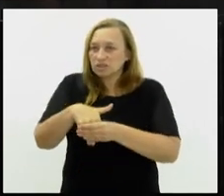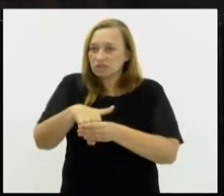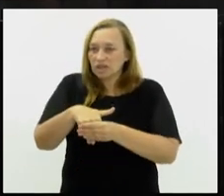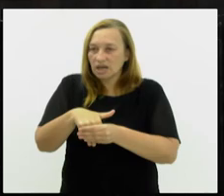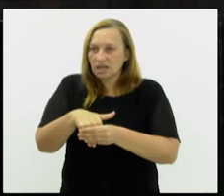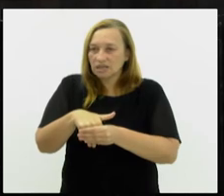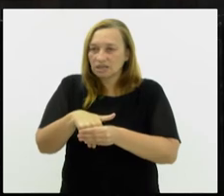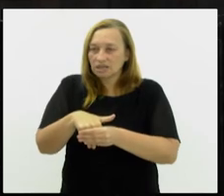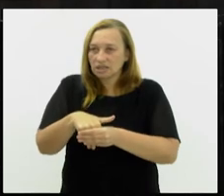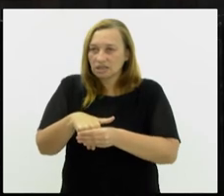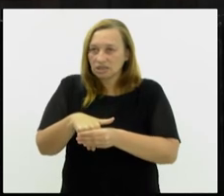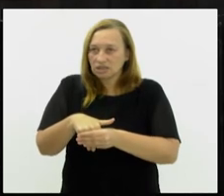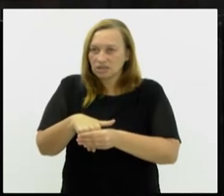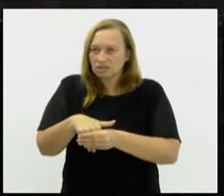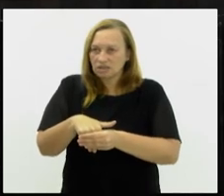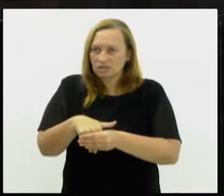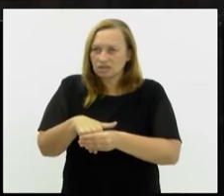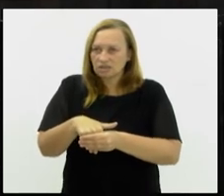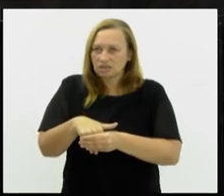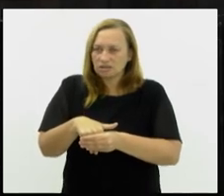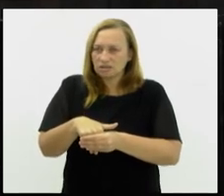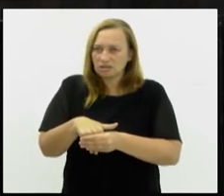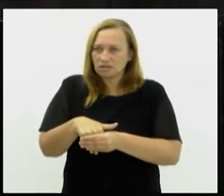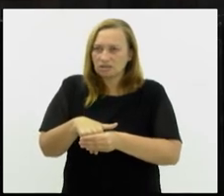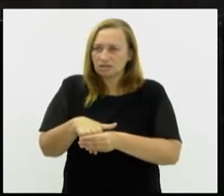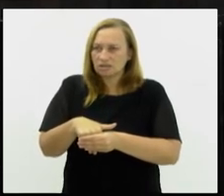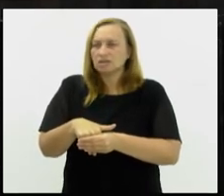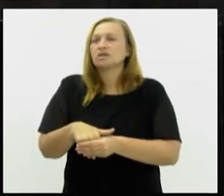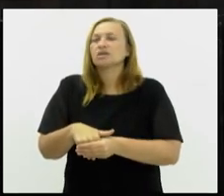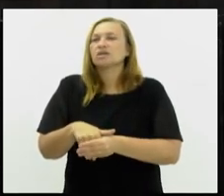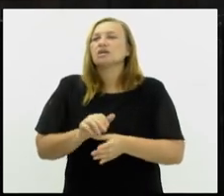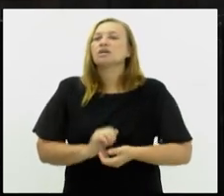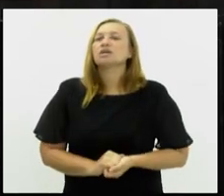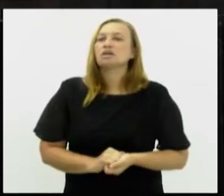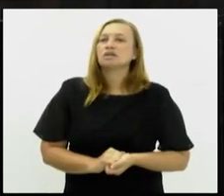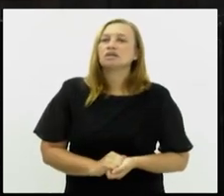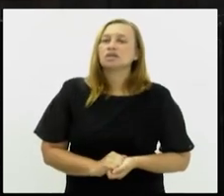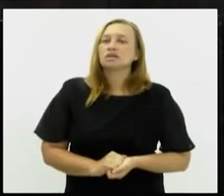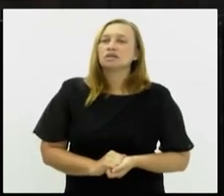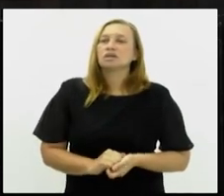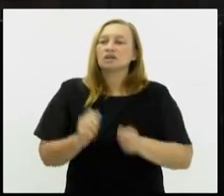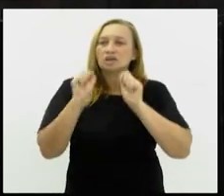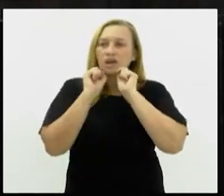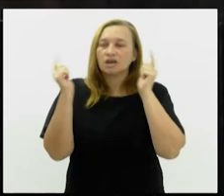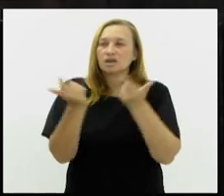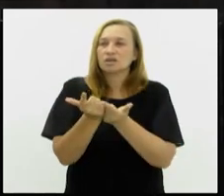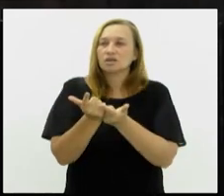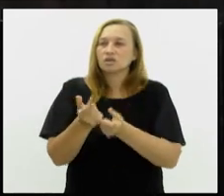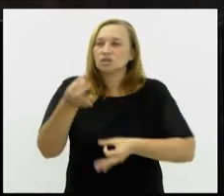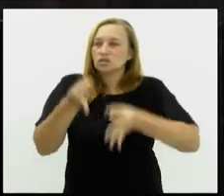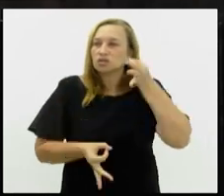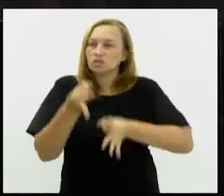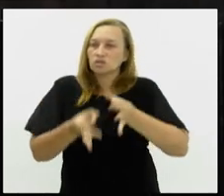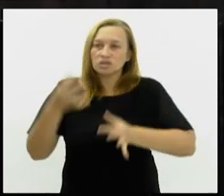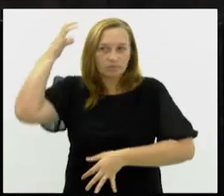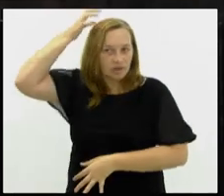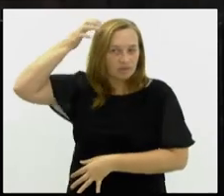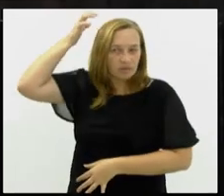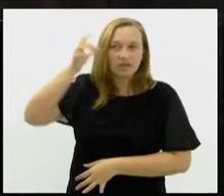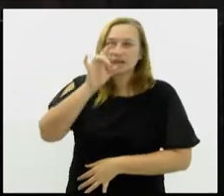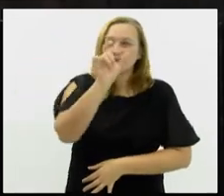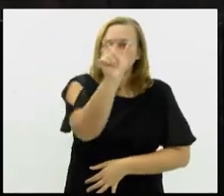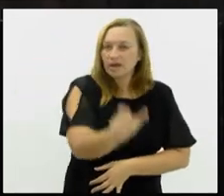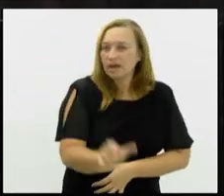da Assembleia Legislativa, reivindicando justiça para Marielle, a gente reivindica justiça para cada